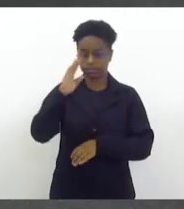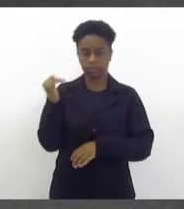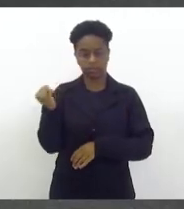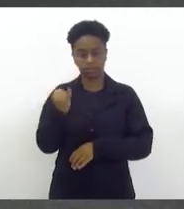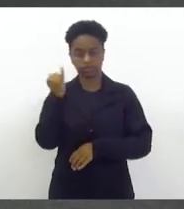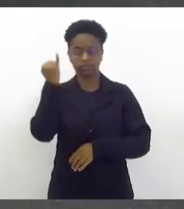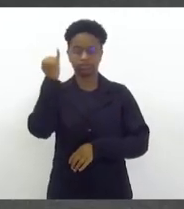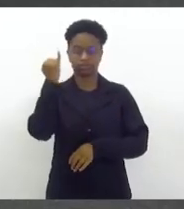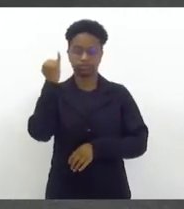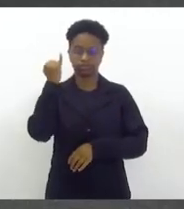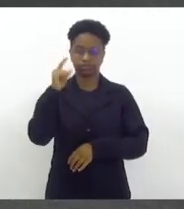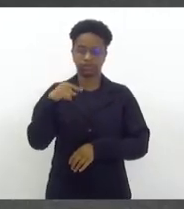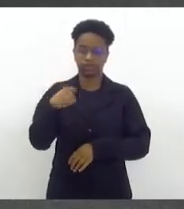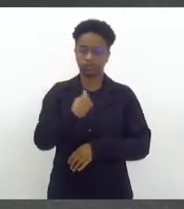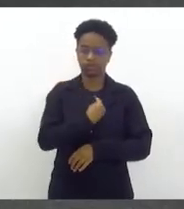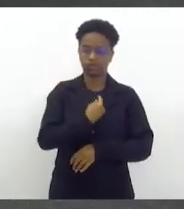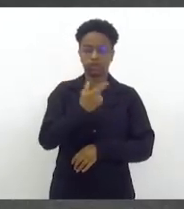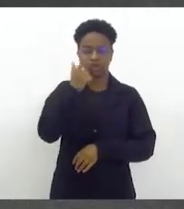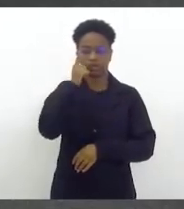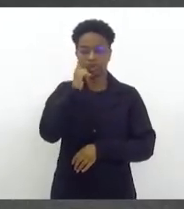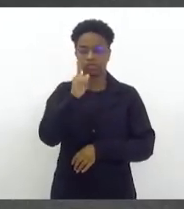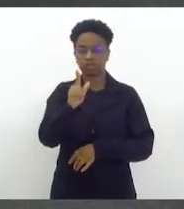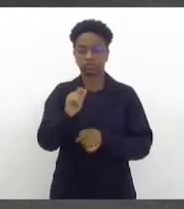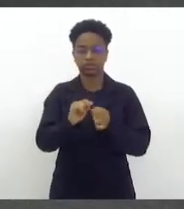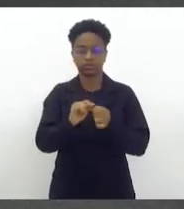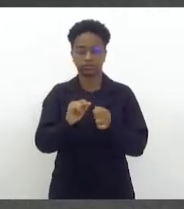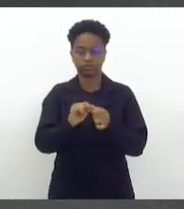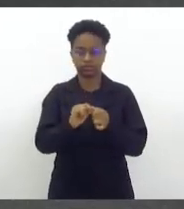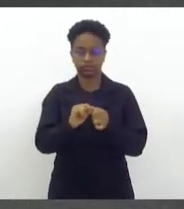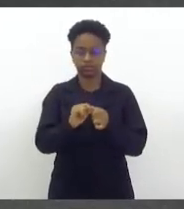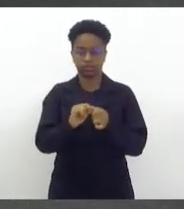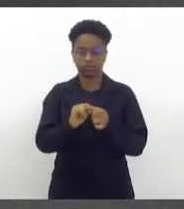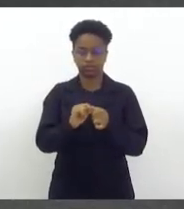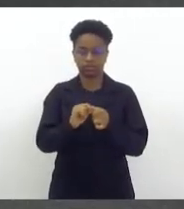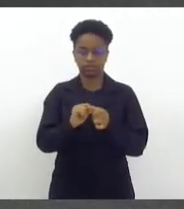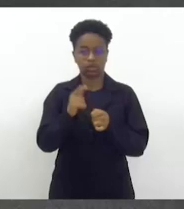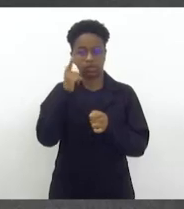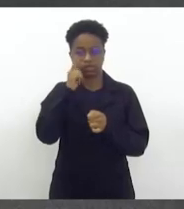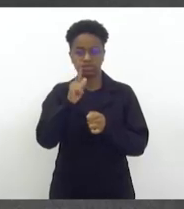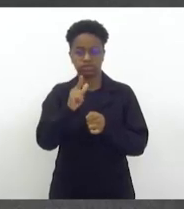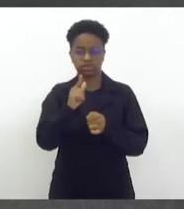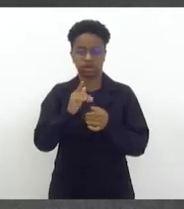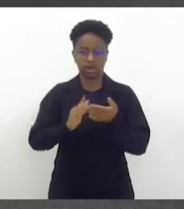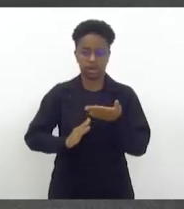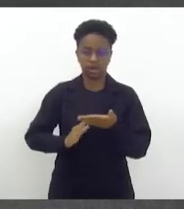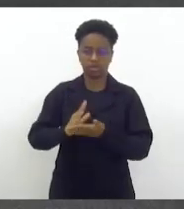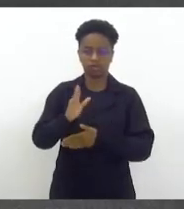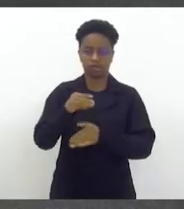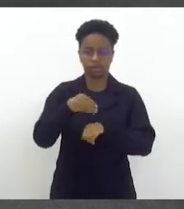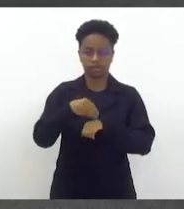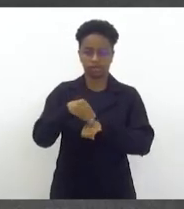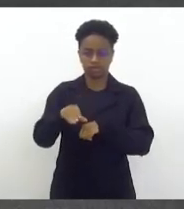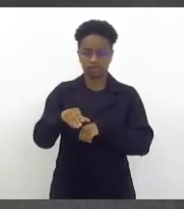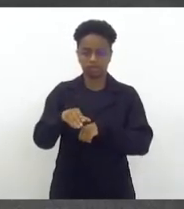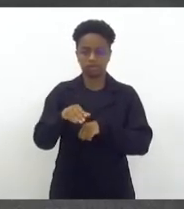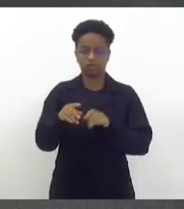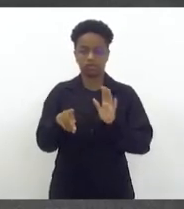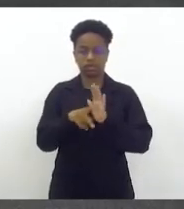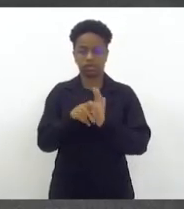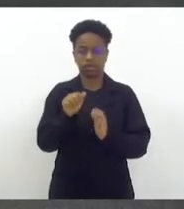gente possa fazer com que aprovemos aí a indicação do Átila